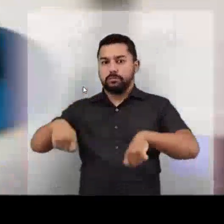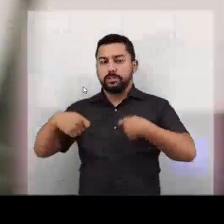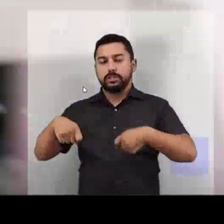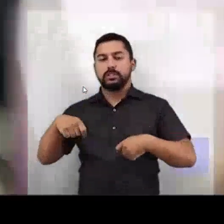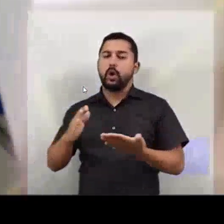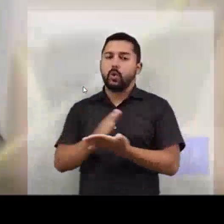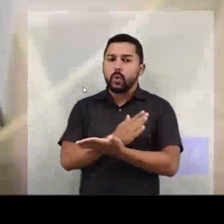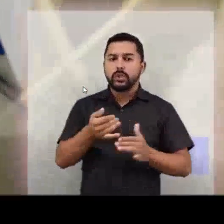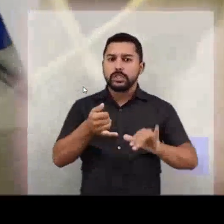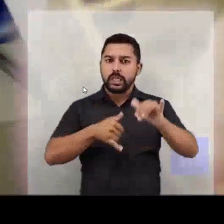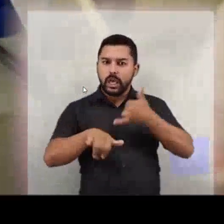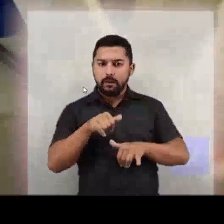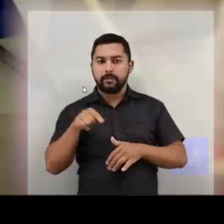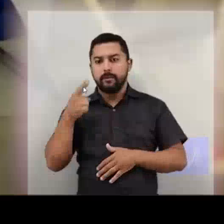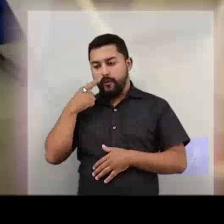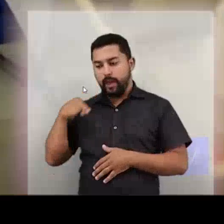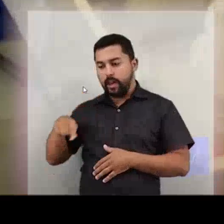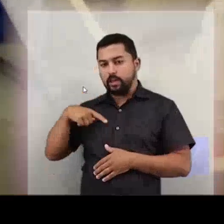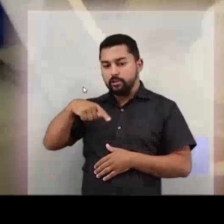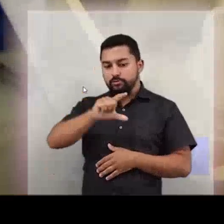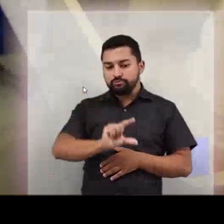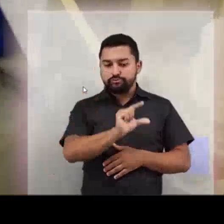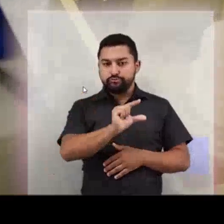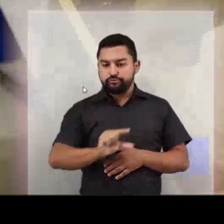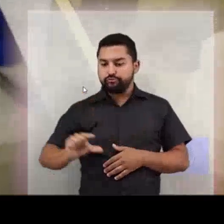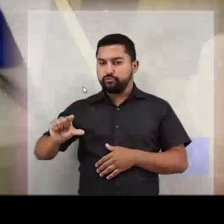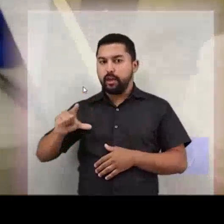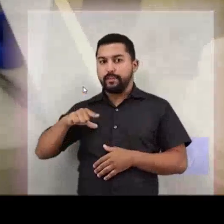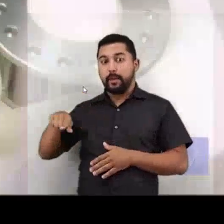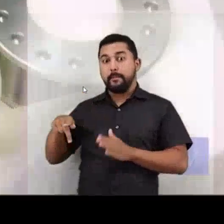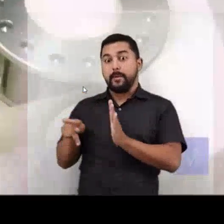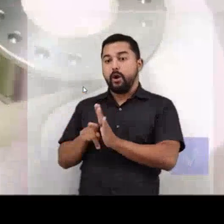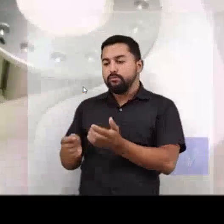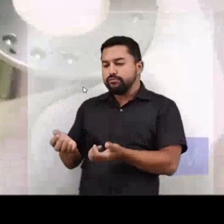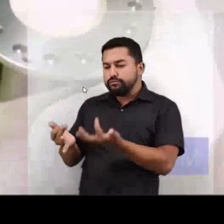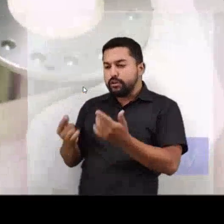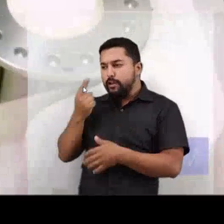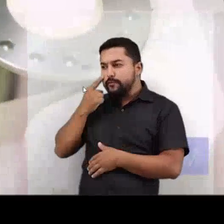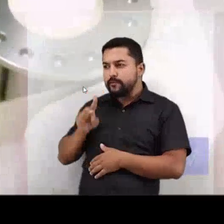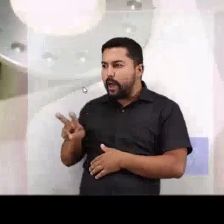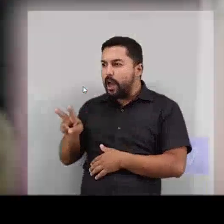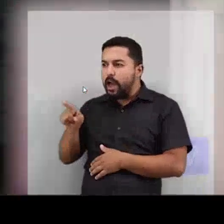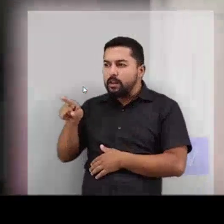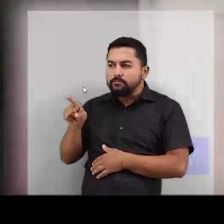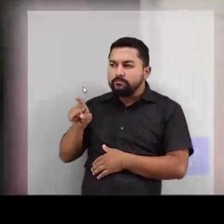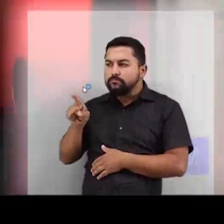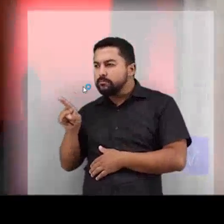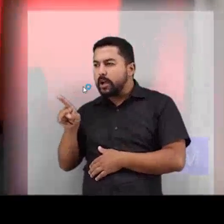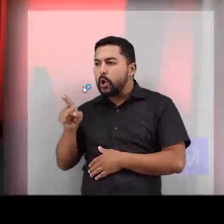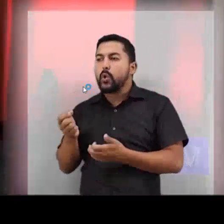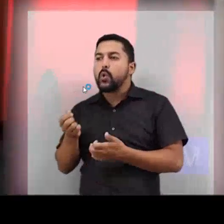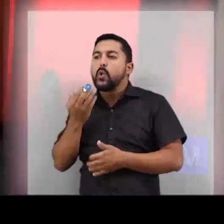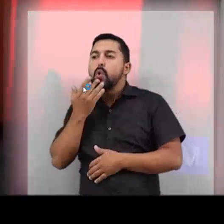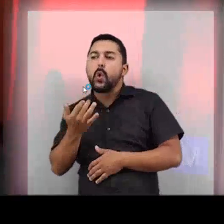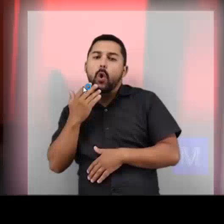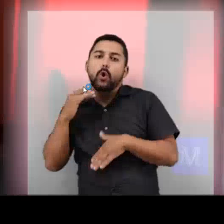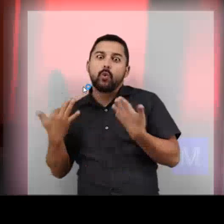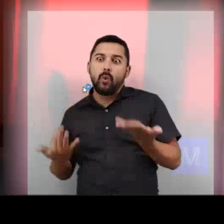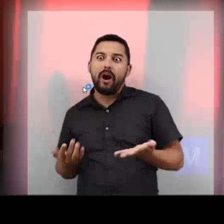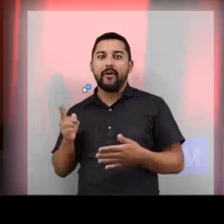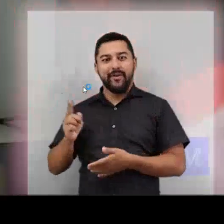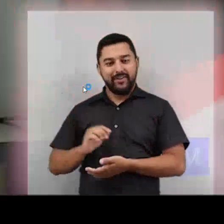Alguns desses testes são químicos. Aqui, por exemplo, uma amostra de combustível é borrifada em uma chama e eles conseguem saber a composição dela pela